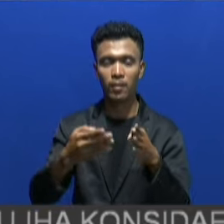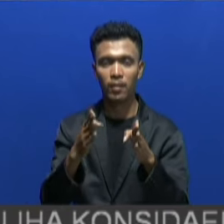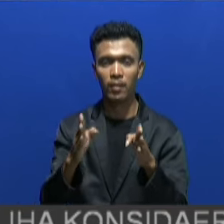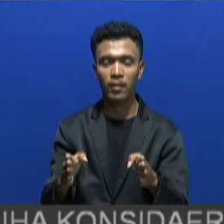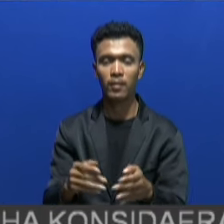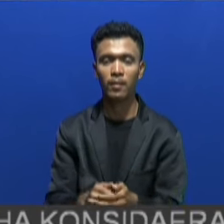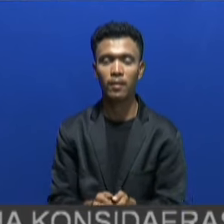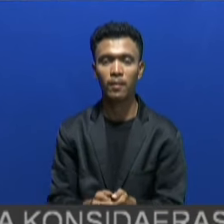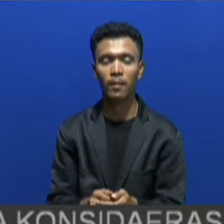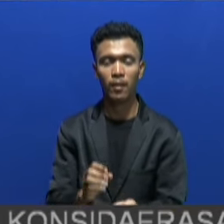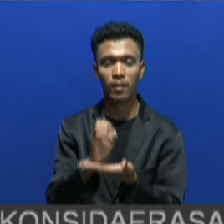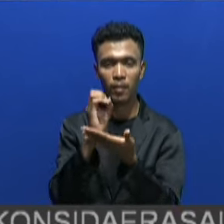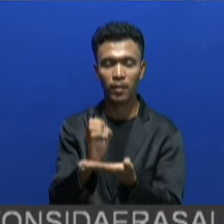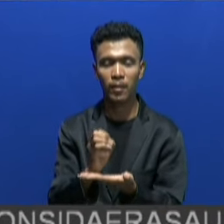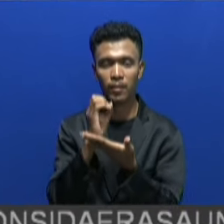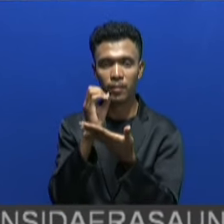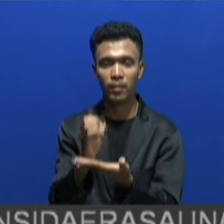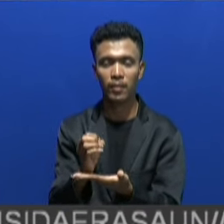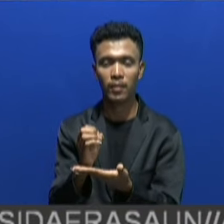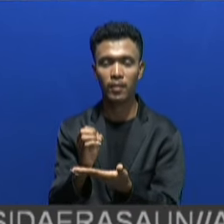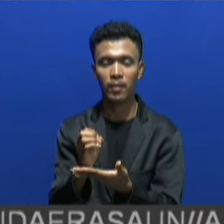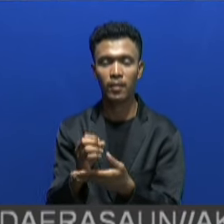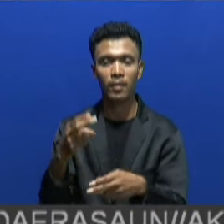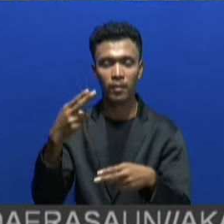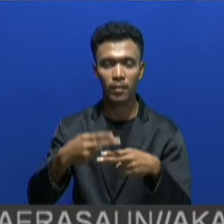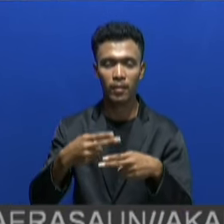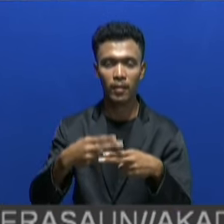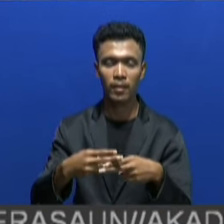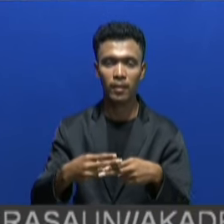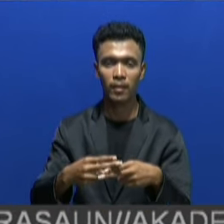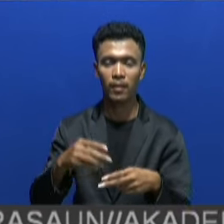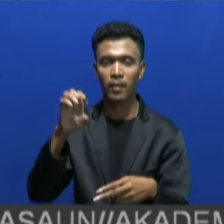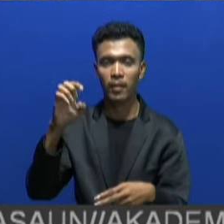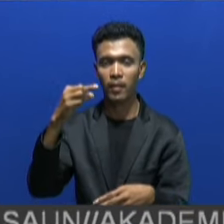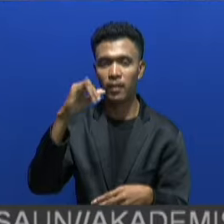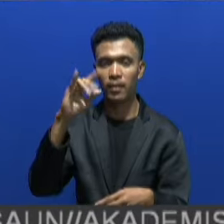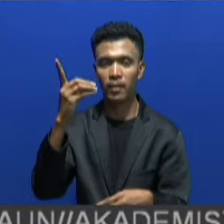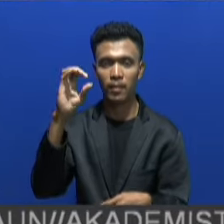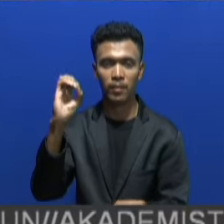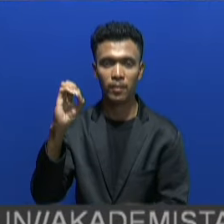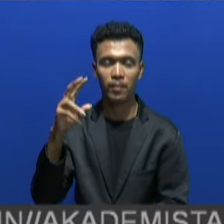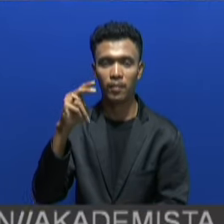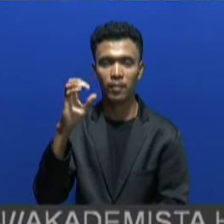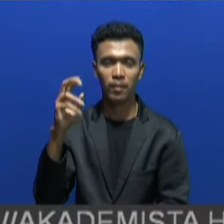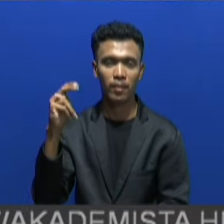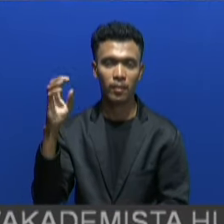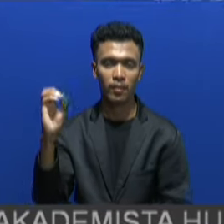tele destacado e a região administrativa especial Oikusi Ambenu Exídio Nono.